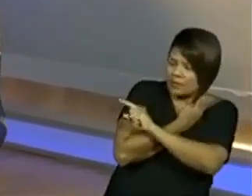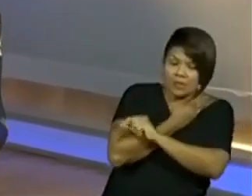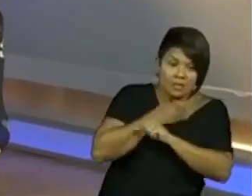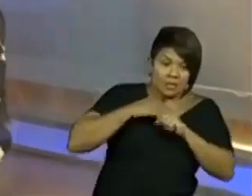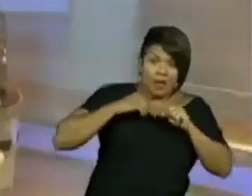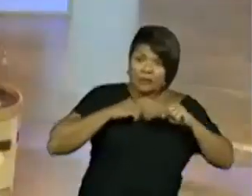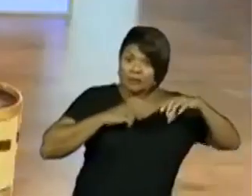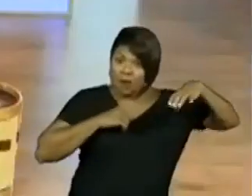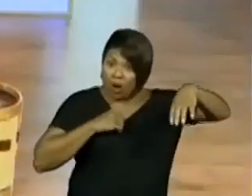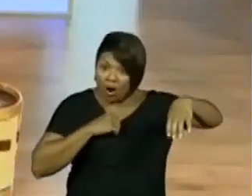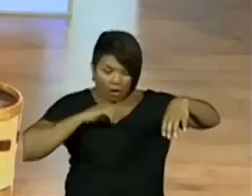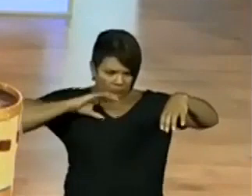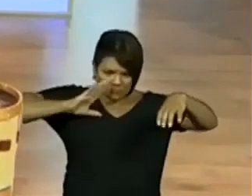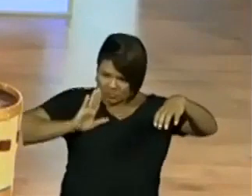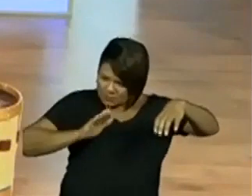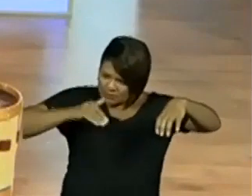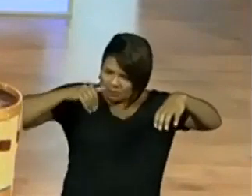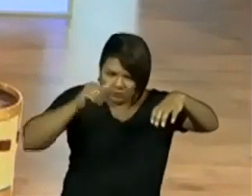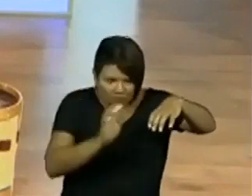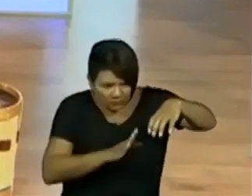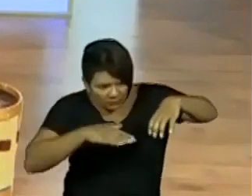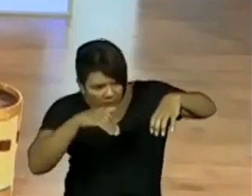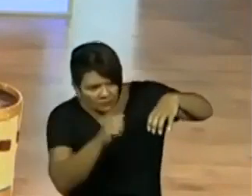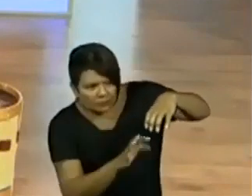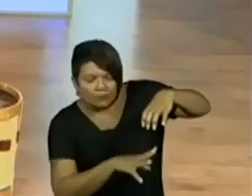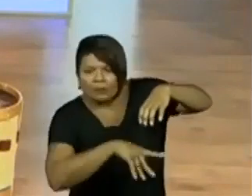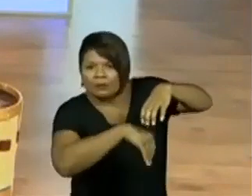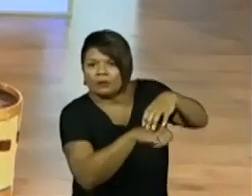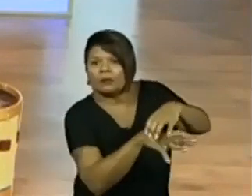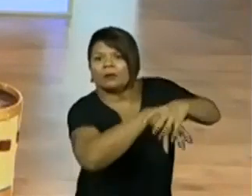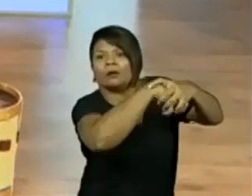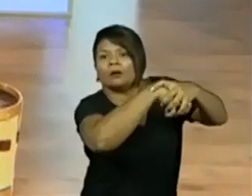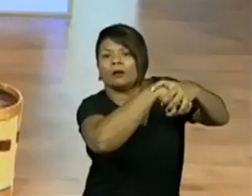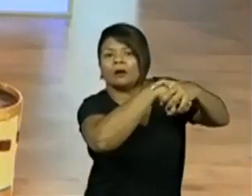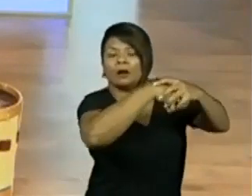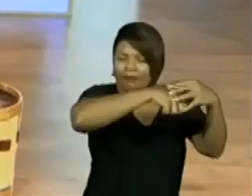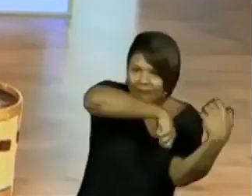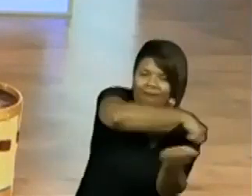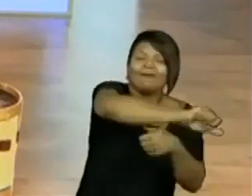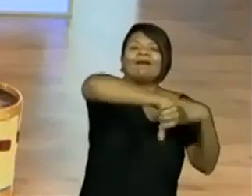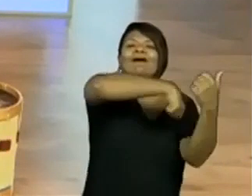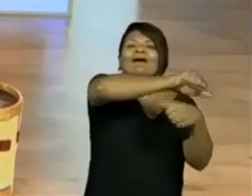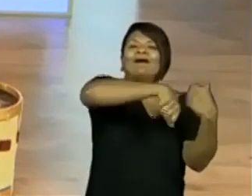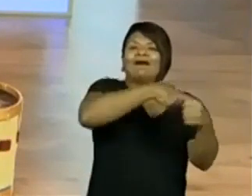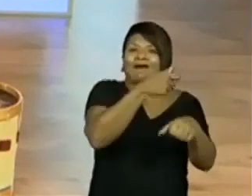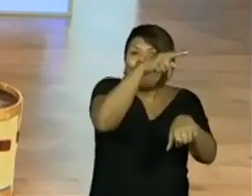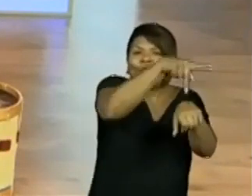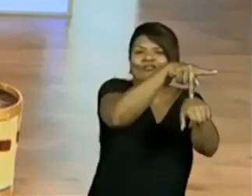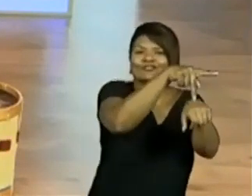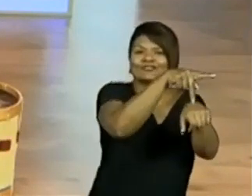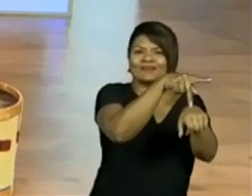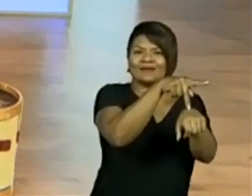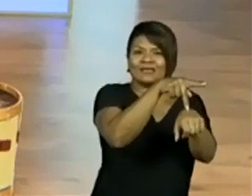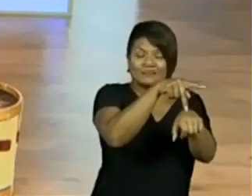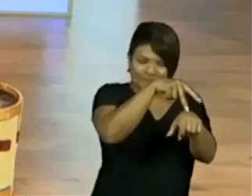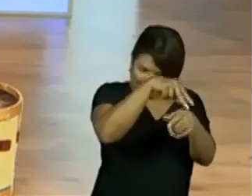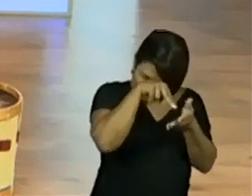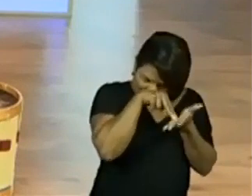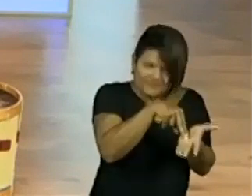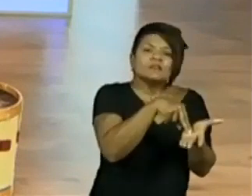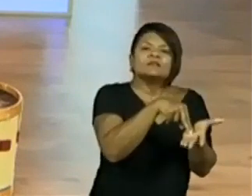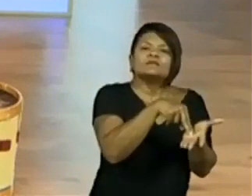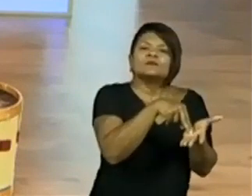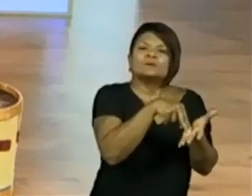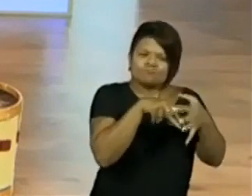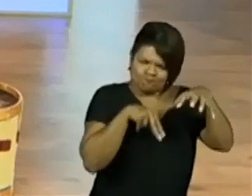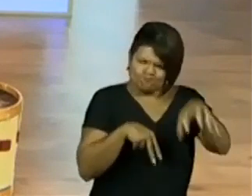rocha e se tornou rocha. E assim ele aprendeu a ficar fixo, firme sobre a